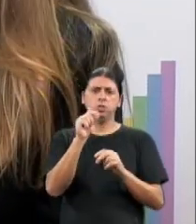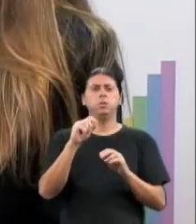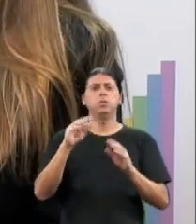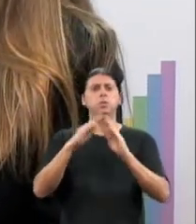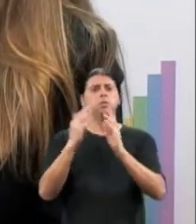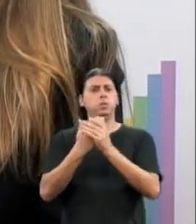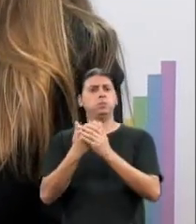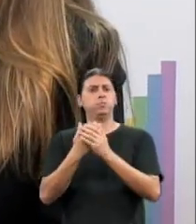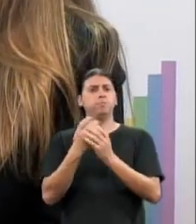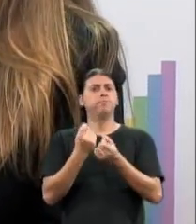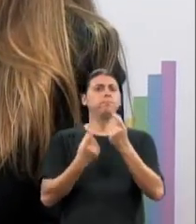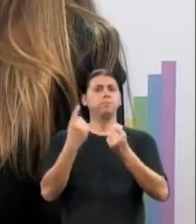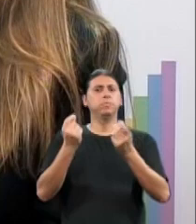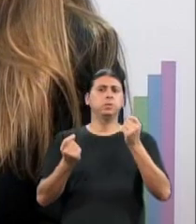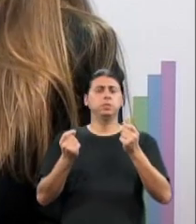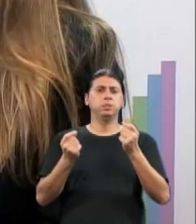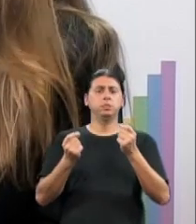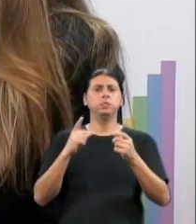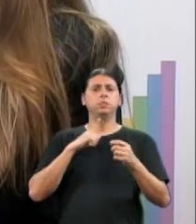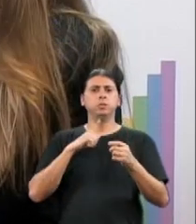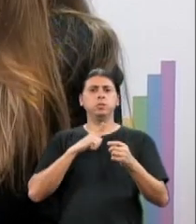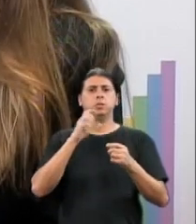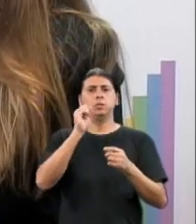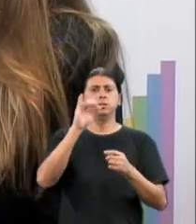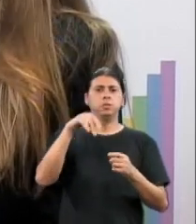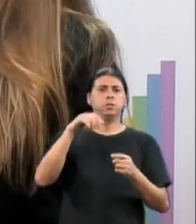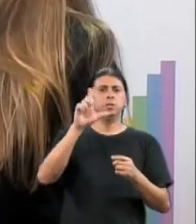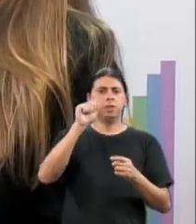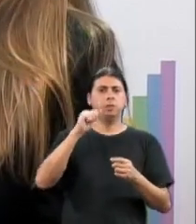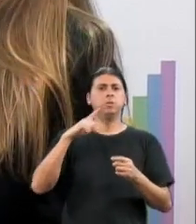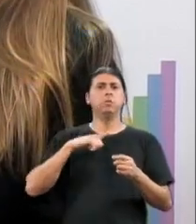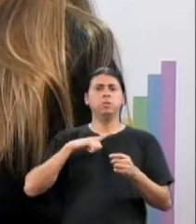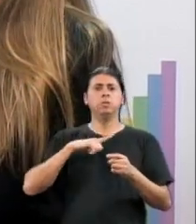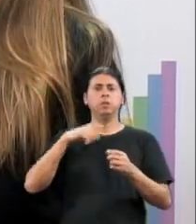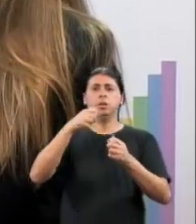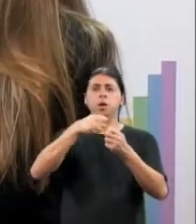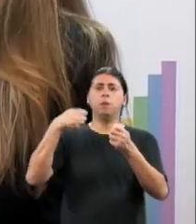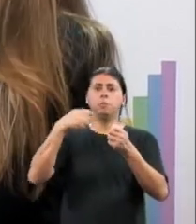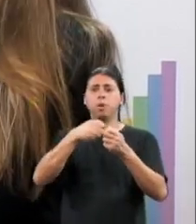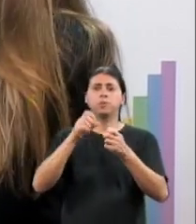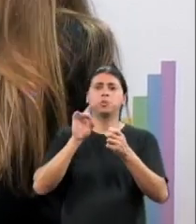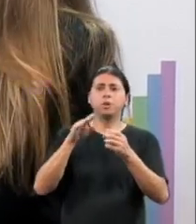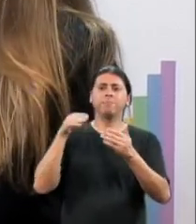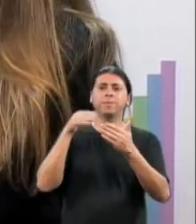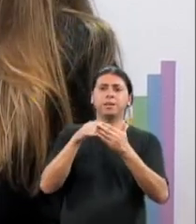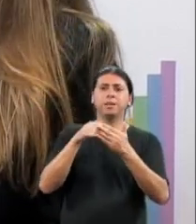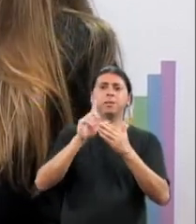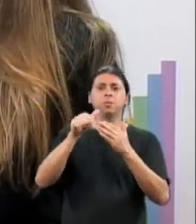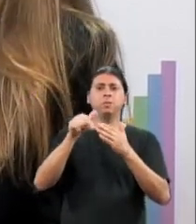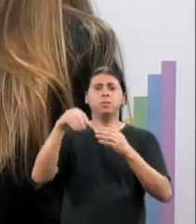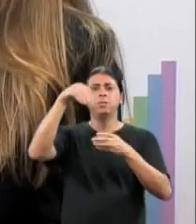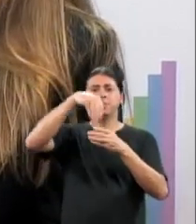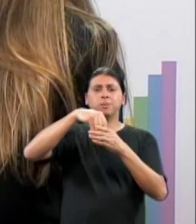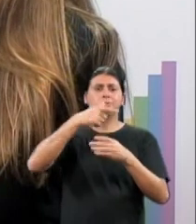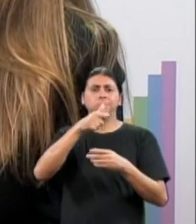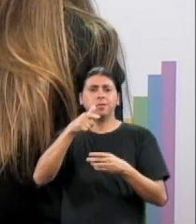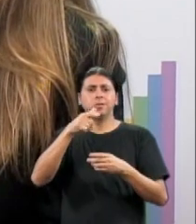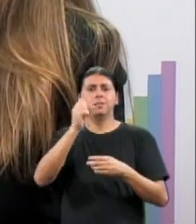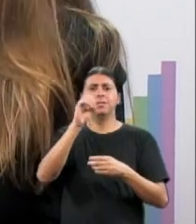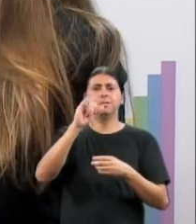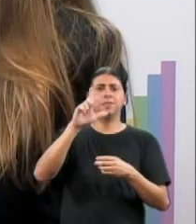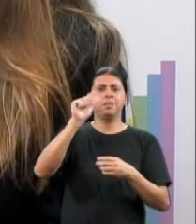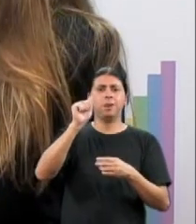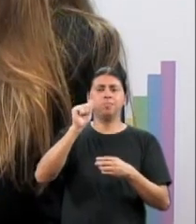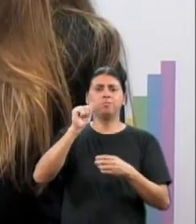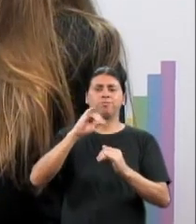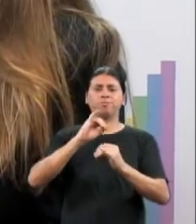vezes, o sinal da internet vai até a porta da escola, ou ele fica restrito só à secretaria. Assim como os computadores,